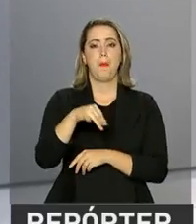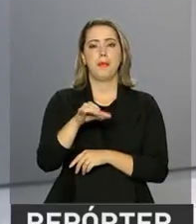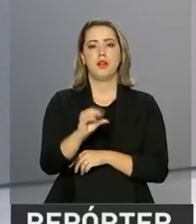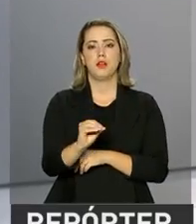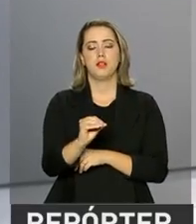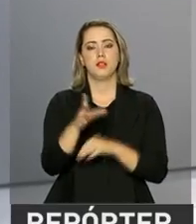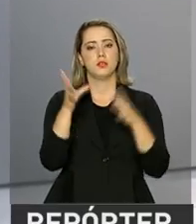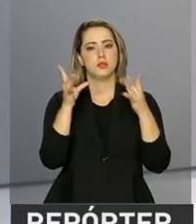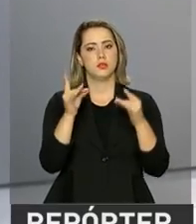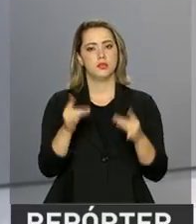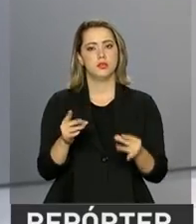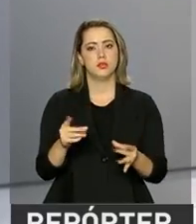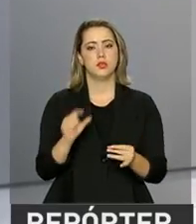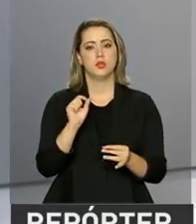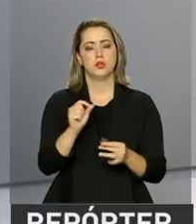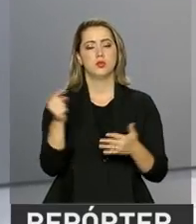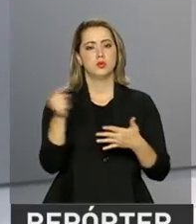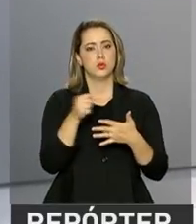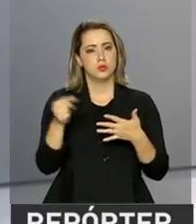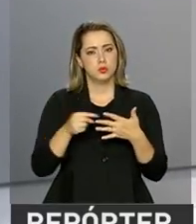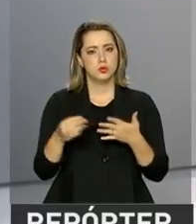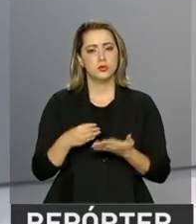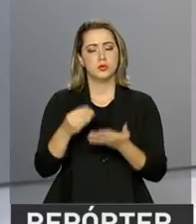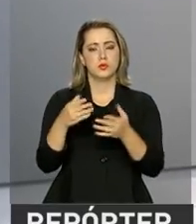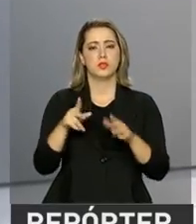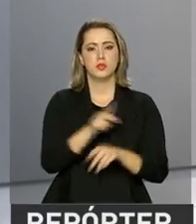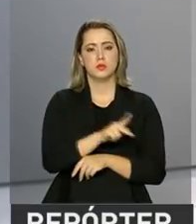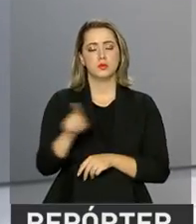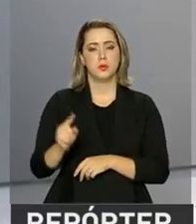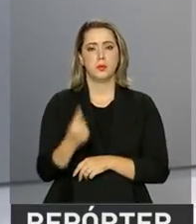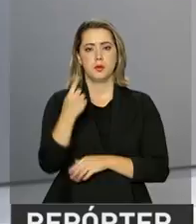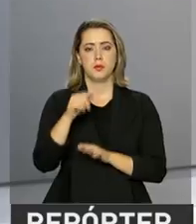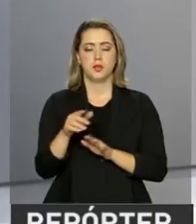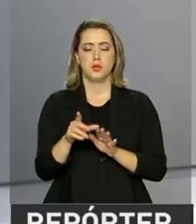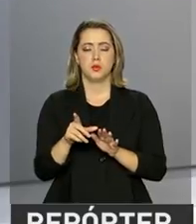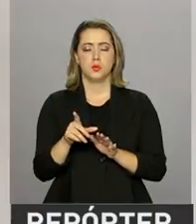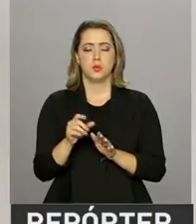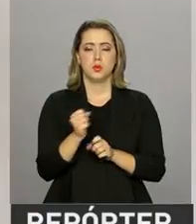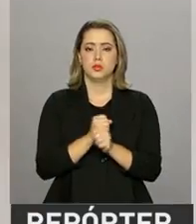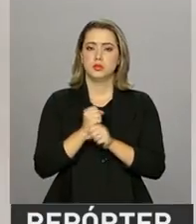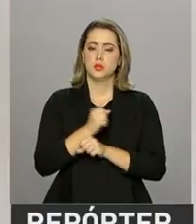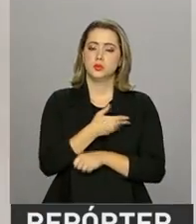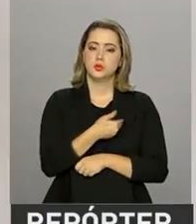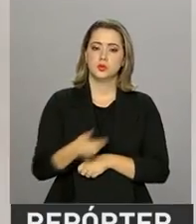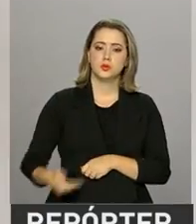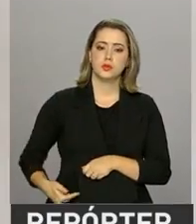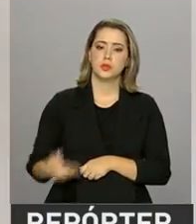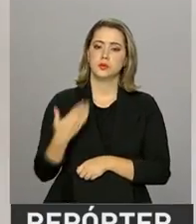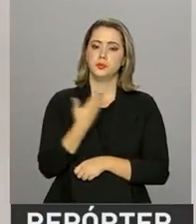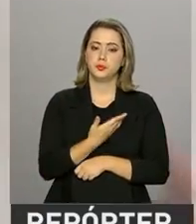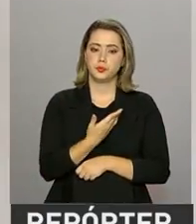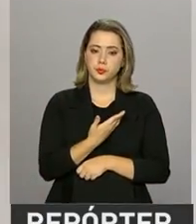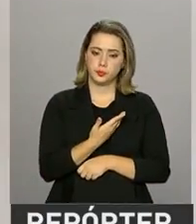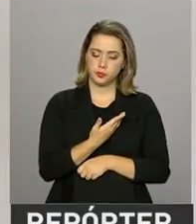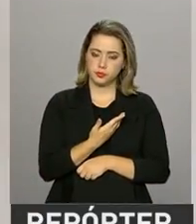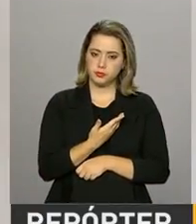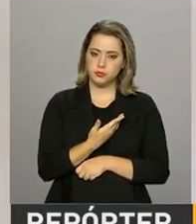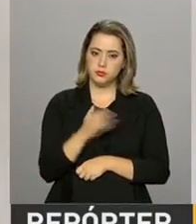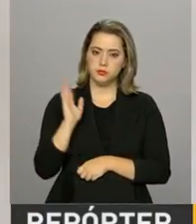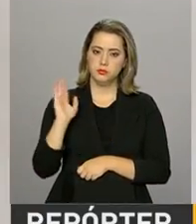enviadas pelo presidente ao congresso neste primeiro ano de governo já fizemos